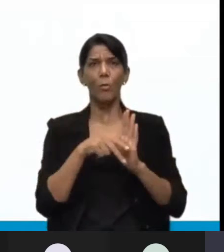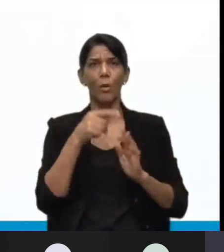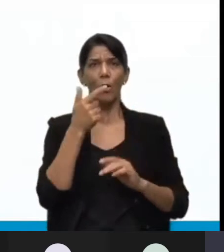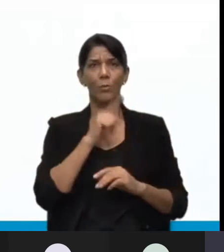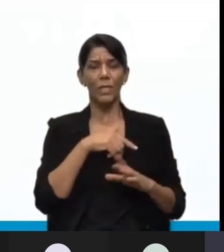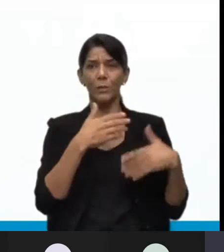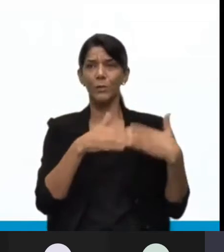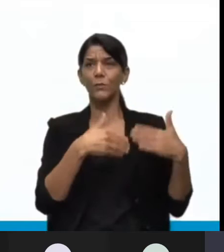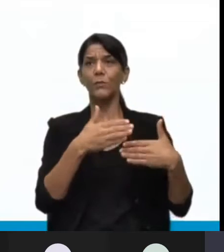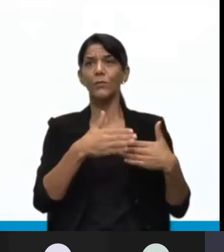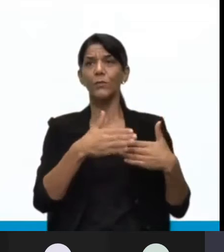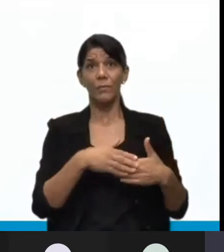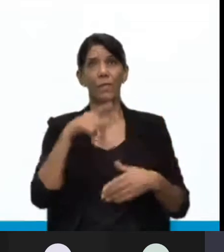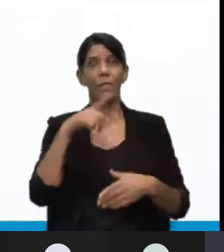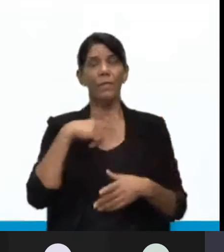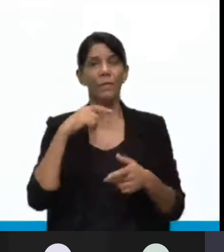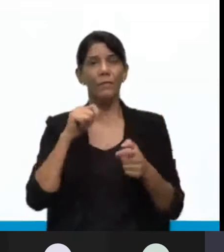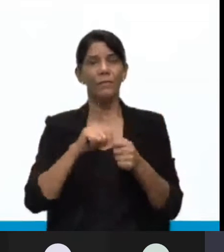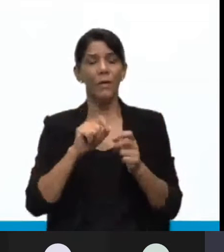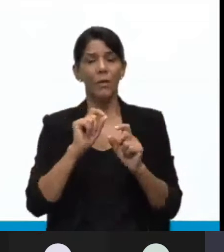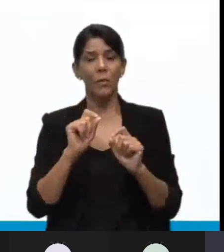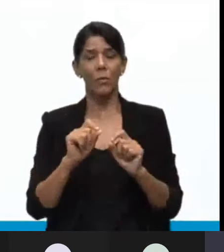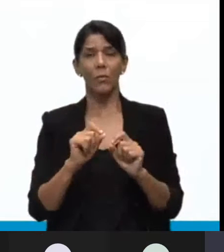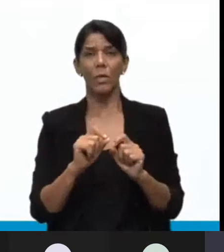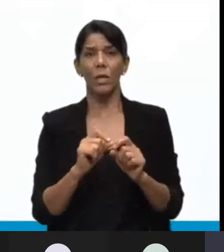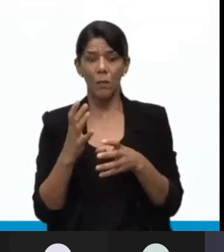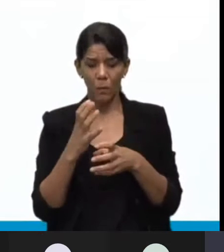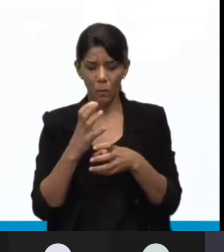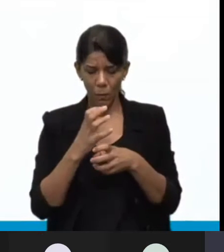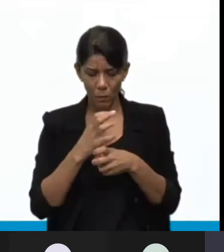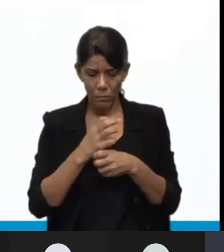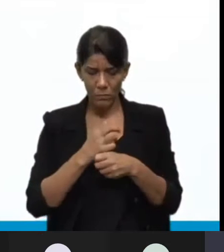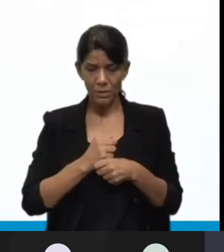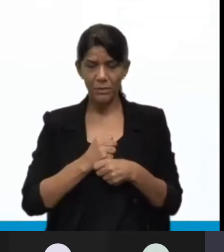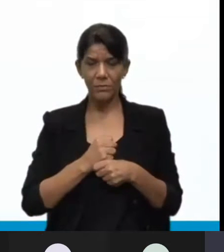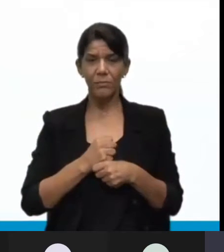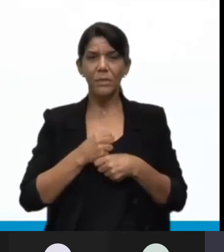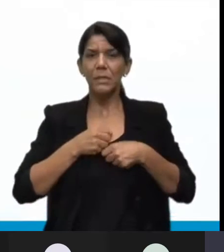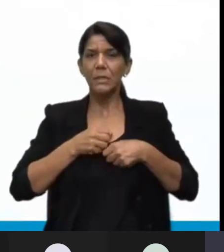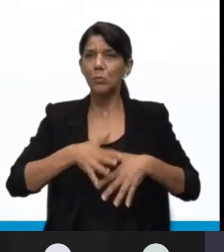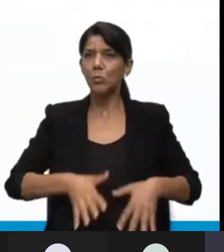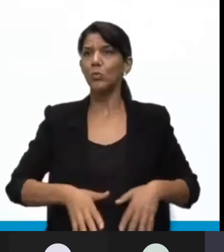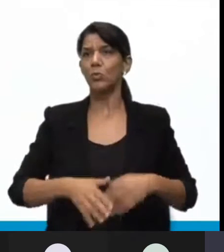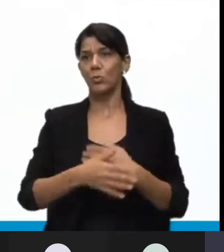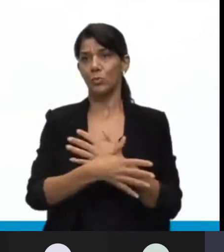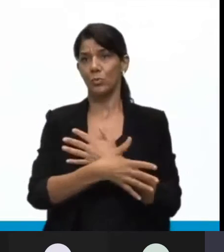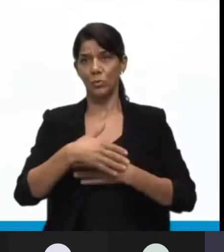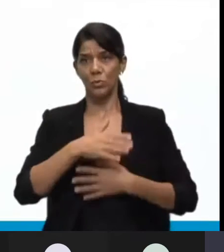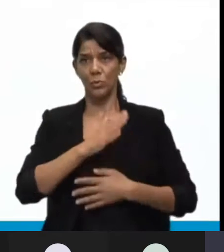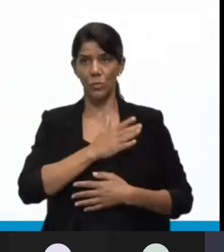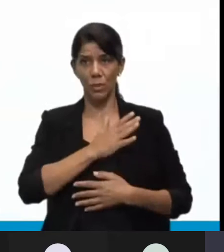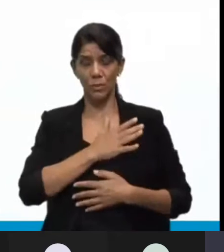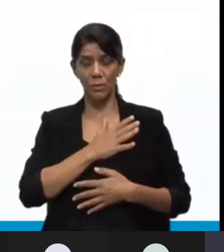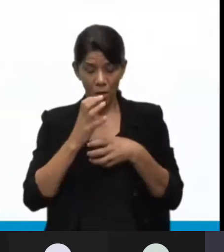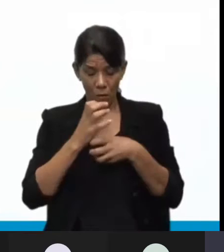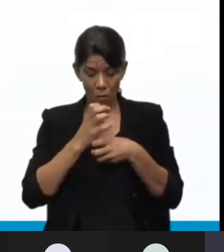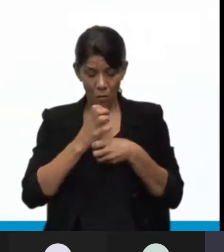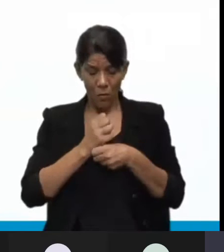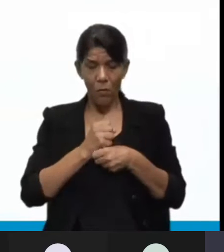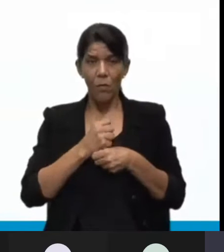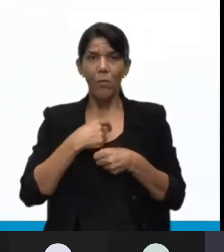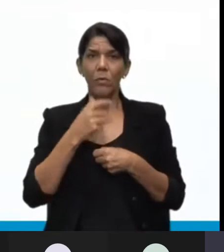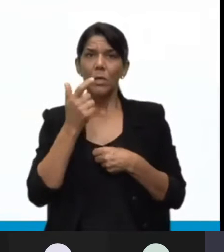essa geração de potencial de ação vai levar à contração dessas fibras musculares cardíacas. E é essa contração que